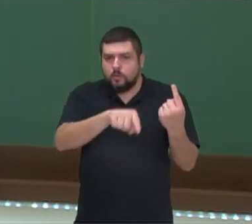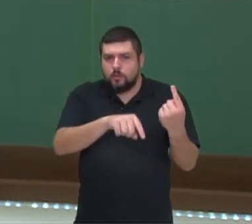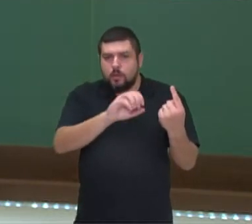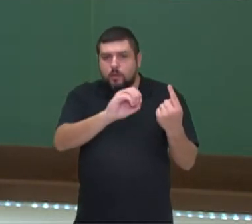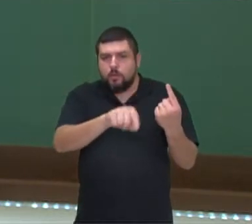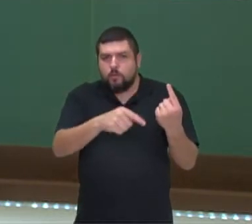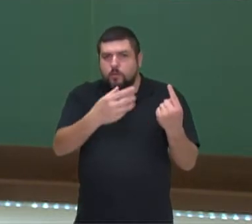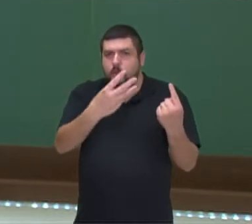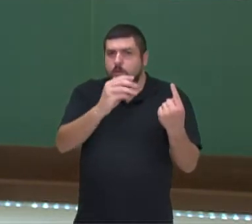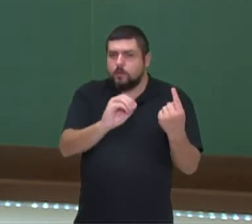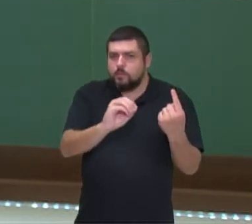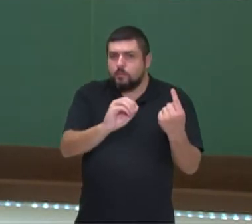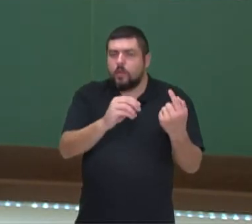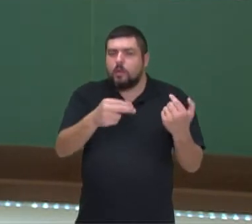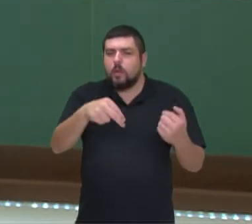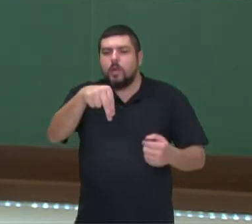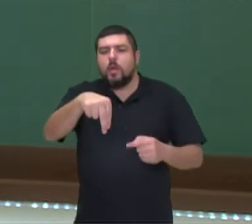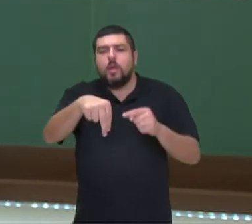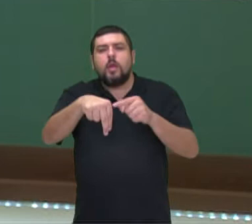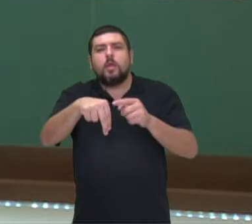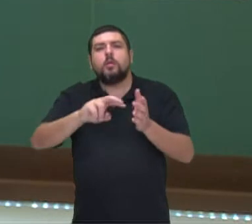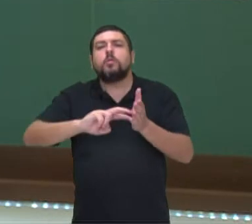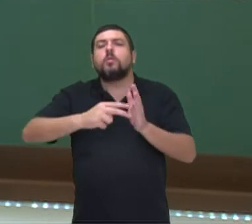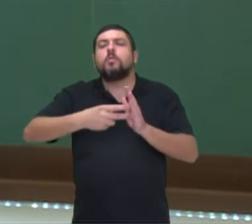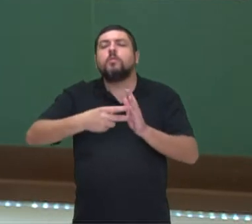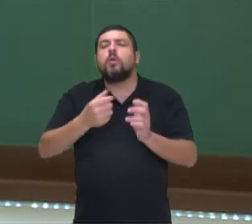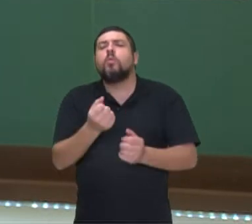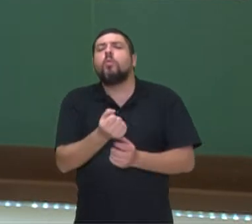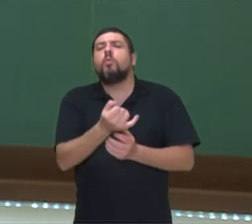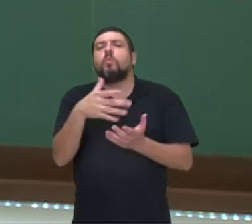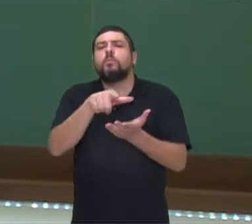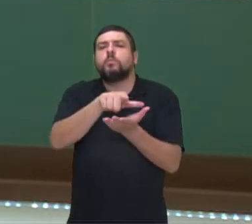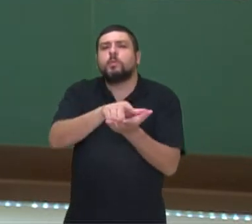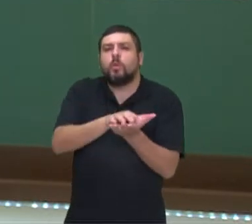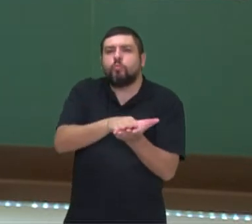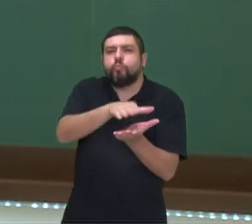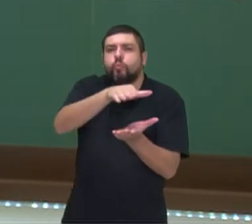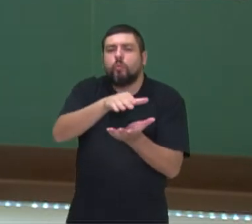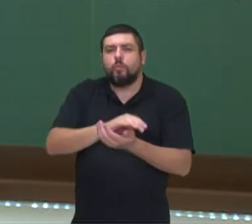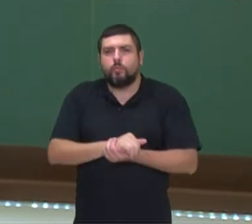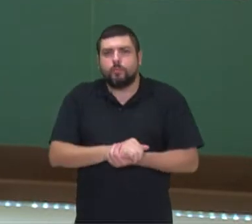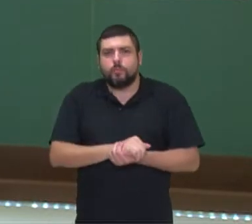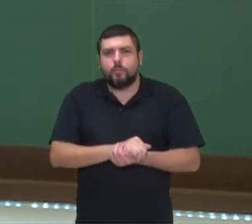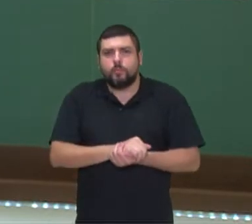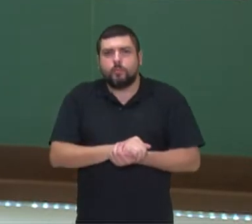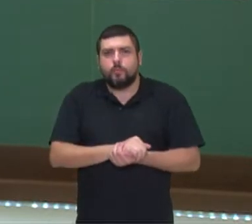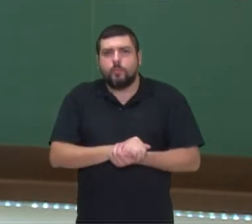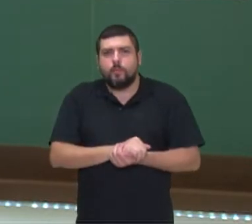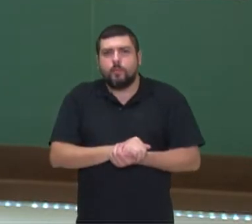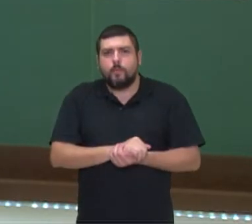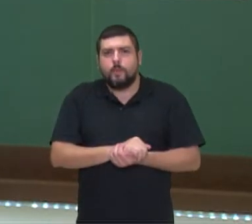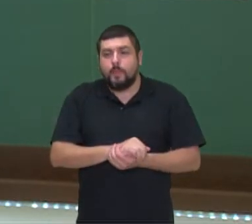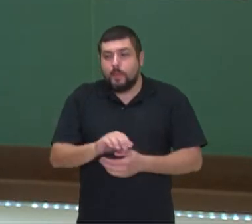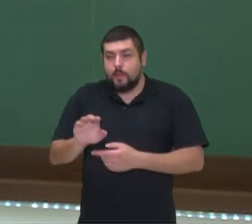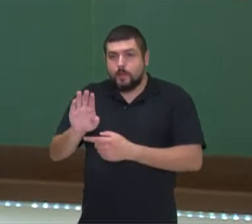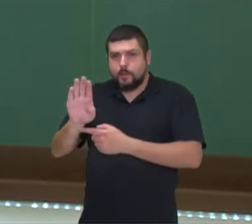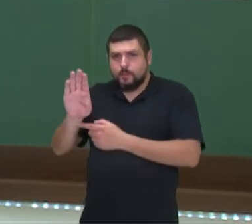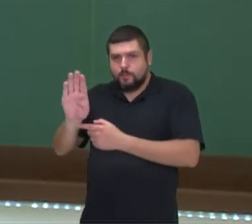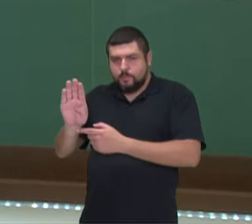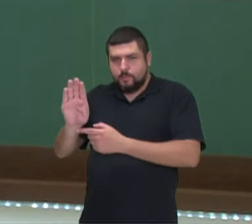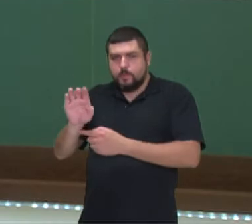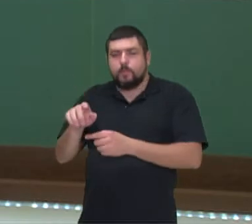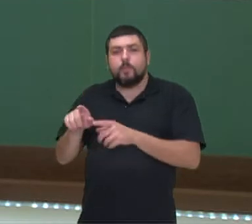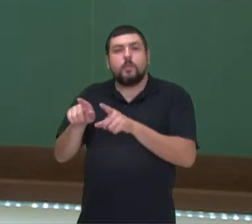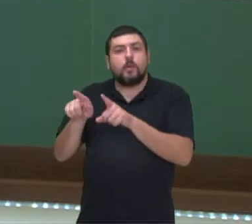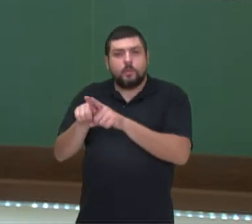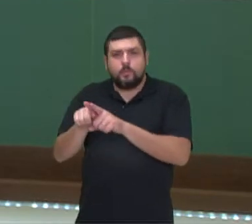N representa a quantidade de folhetos que vai ser mandado fazer, tá bom? E aqui na gráfica B, a mesma